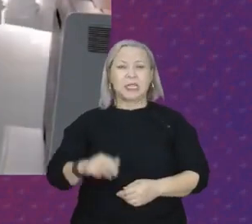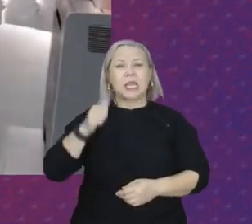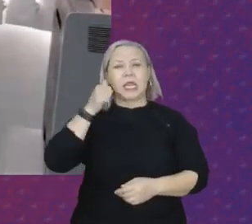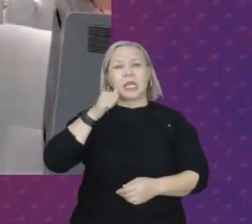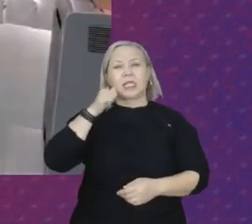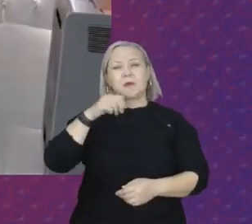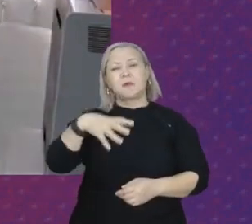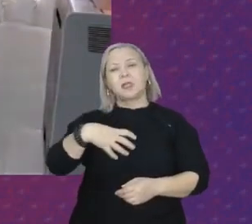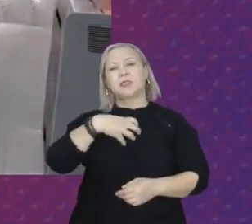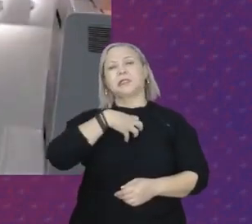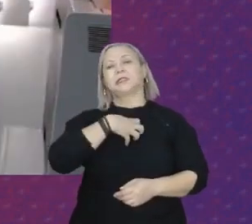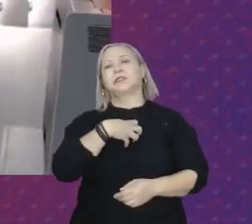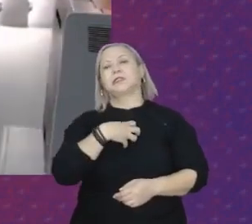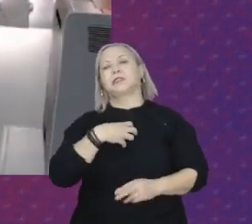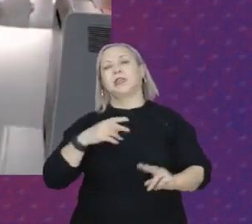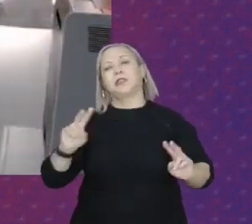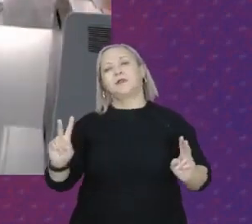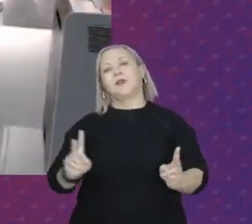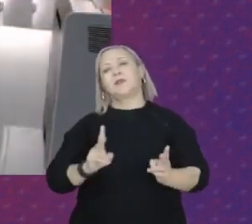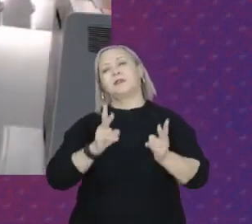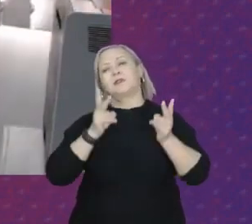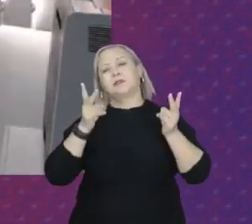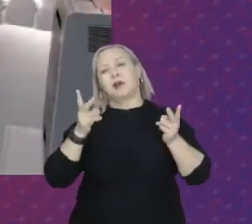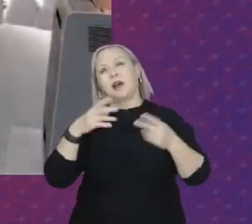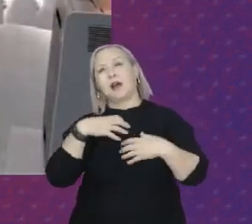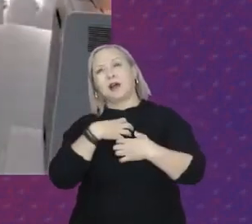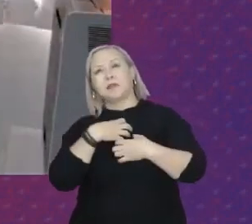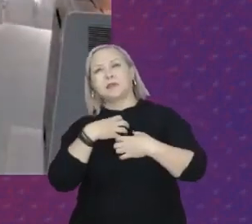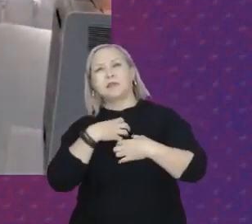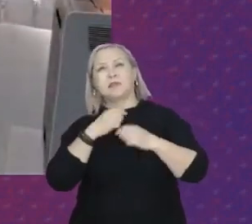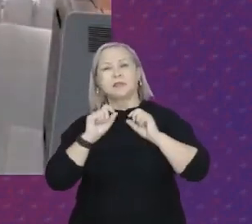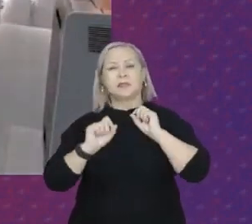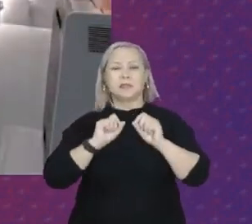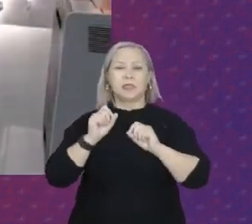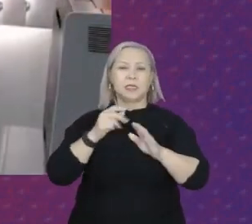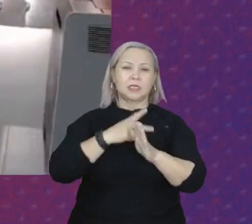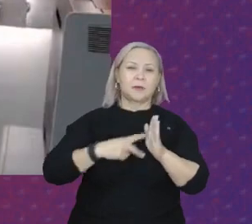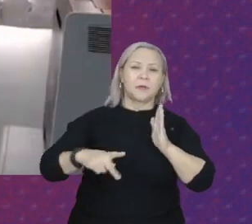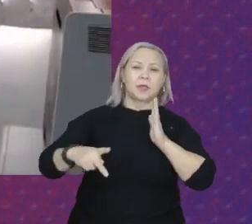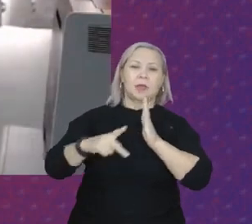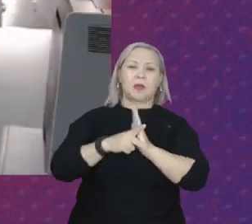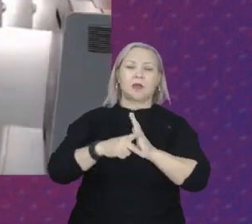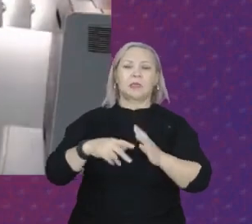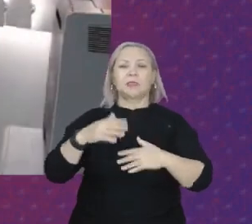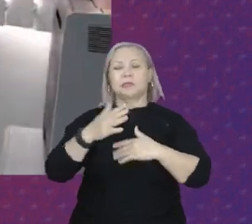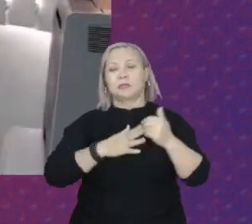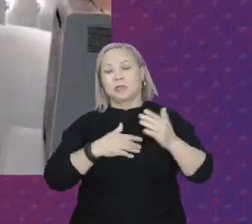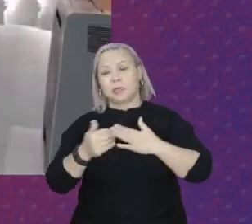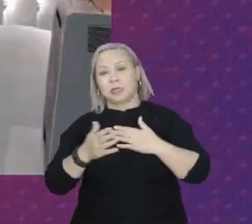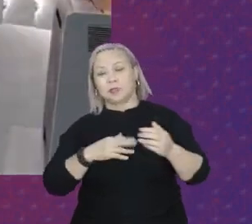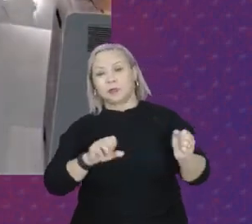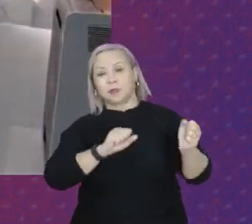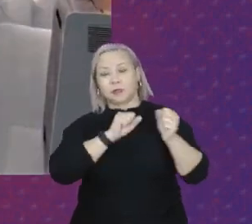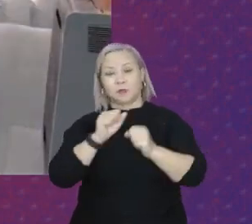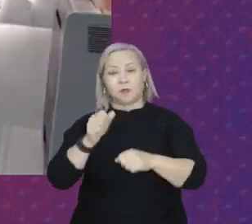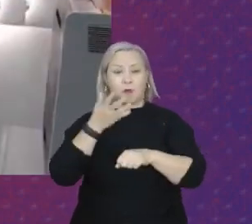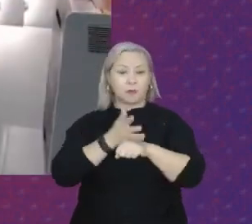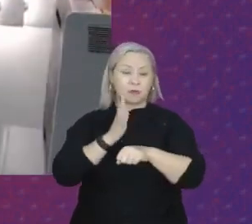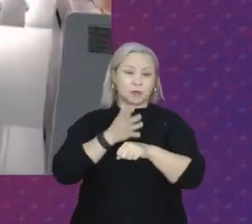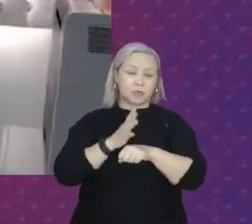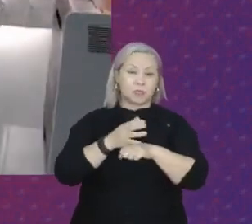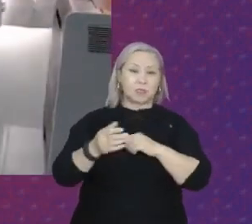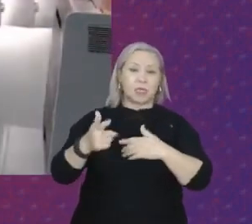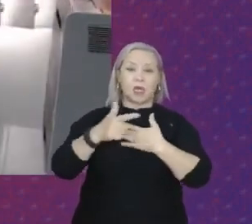se sente, né, valorizada e sente que é protagonismo, né, das próprias ações e que pode exercer